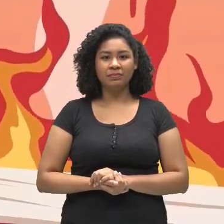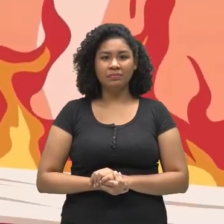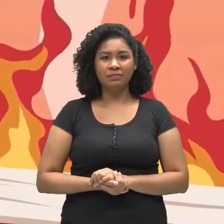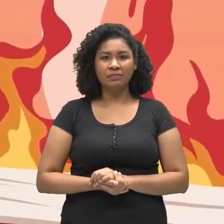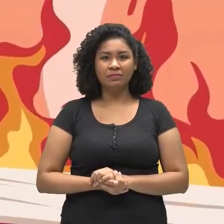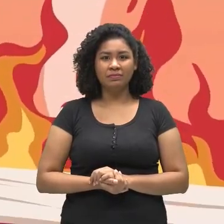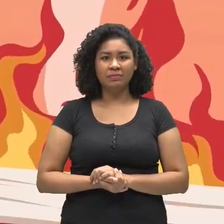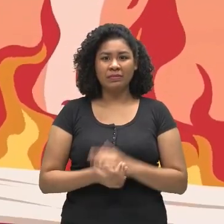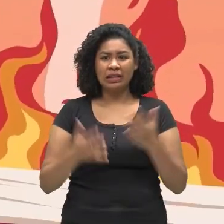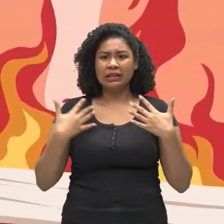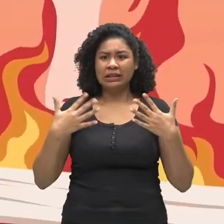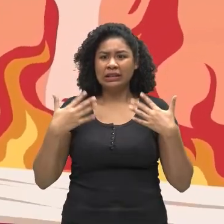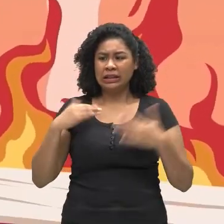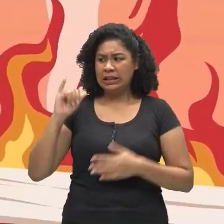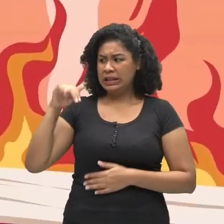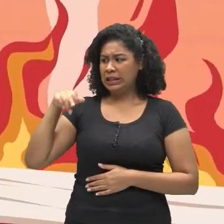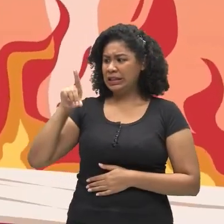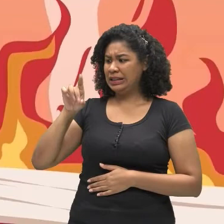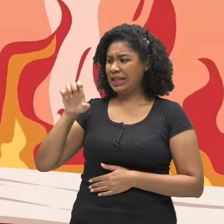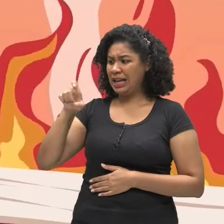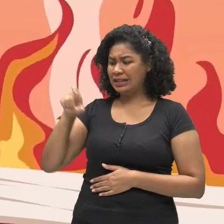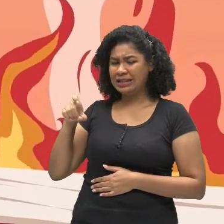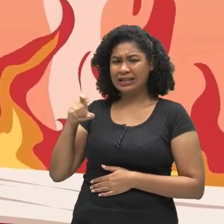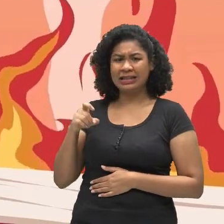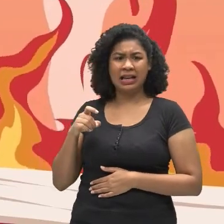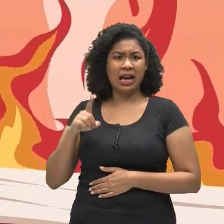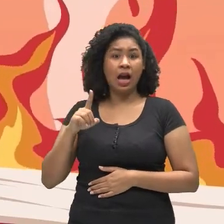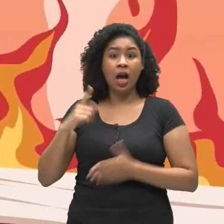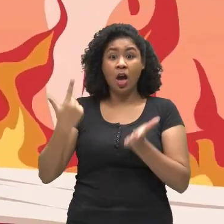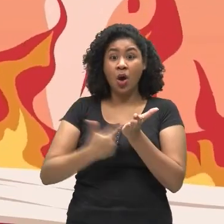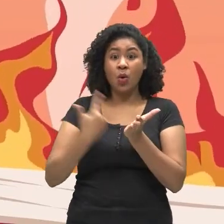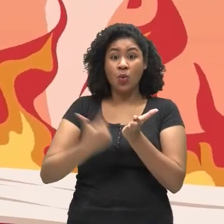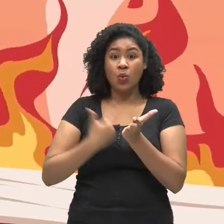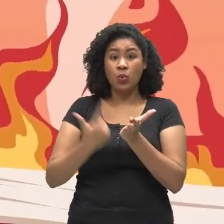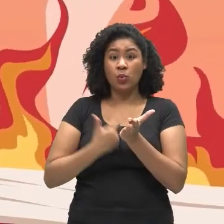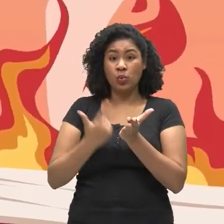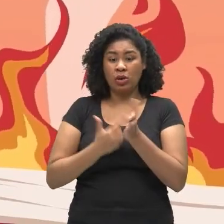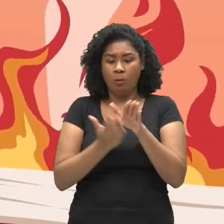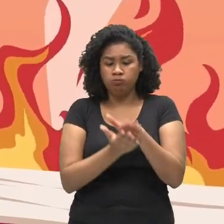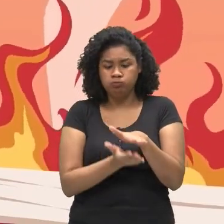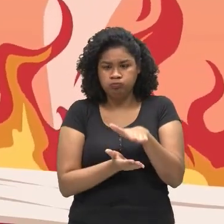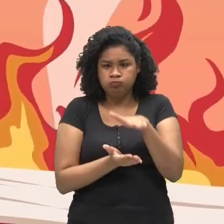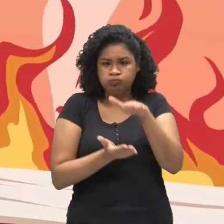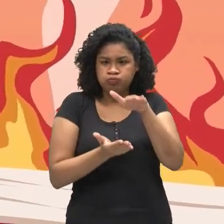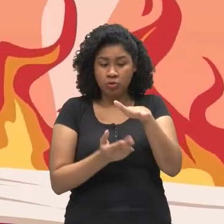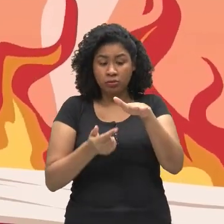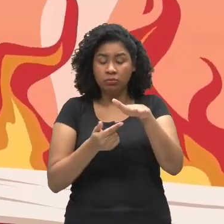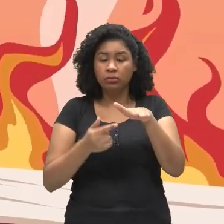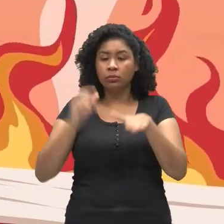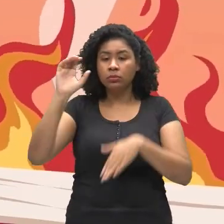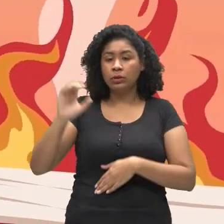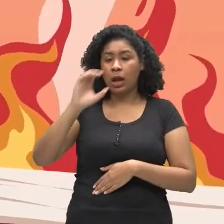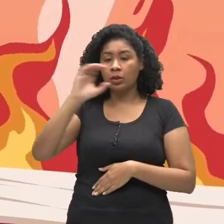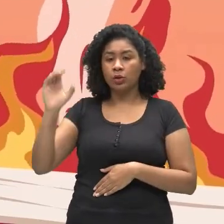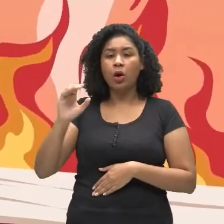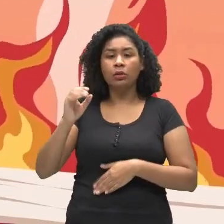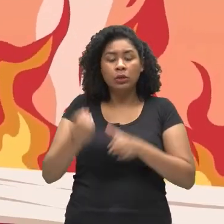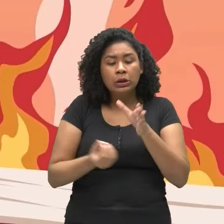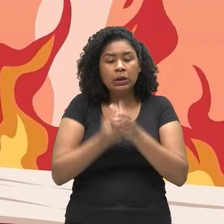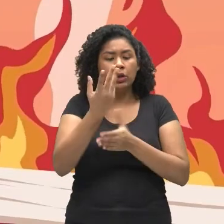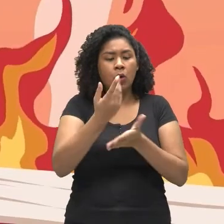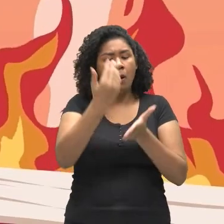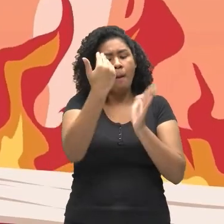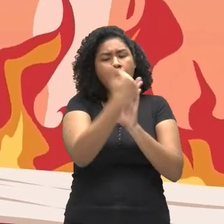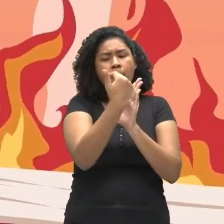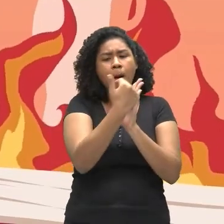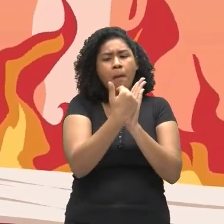Index Librorum Prohibitorum. Era um grande livro que foi criado pela Igreja Católica para estar listado todos os livros